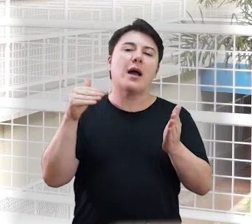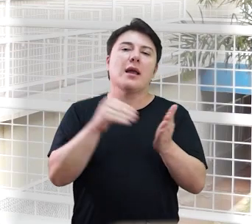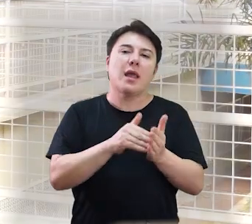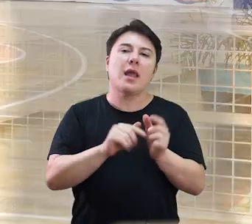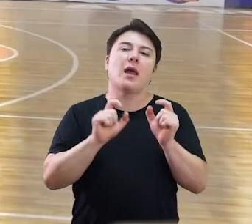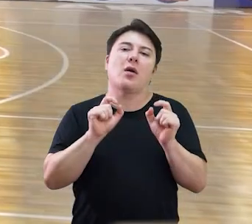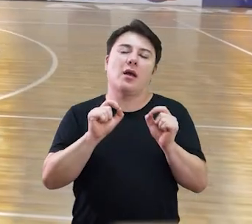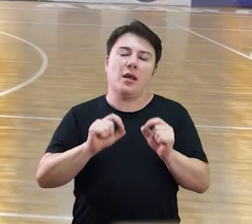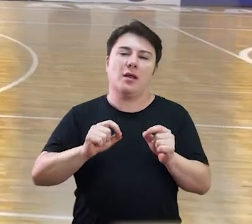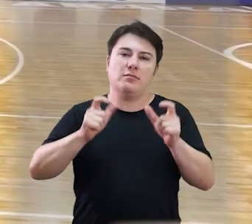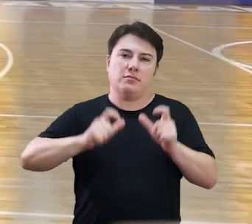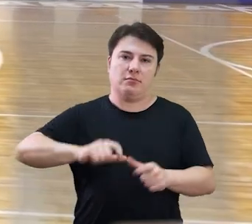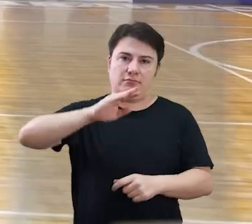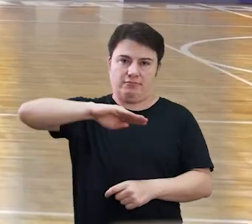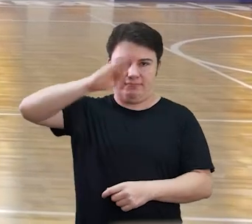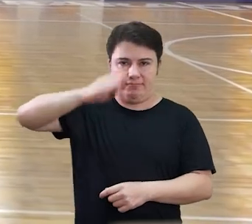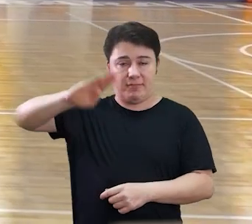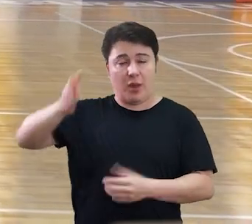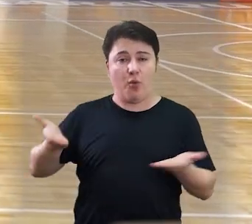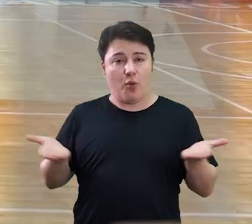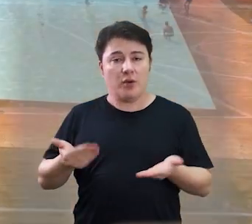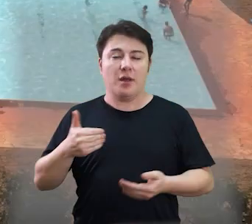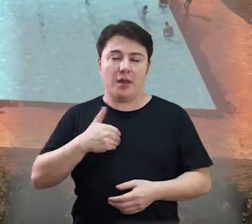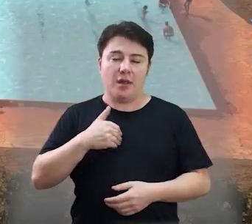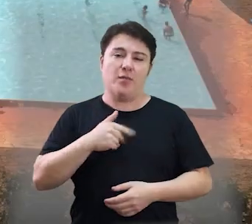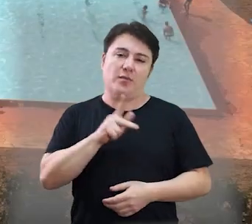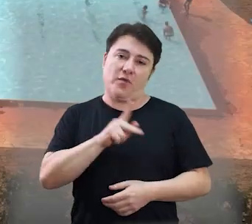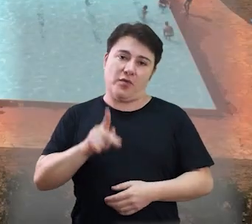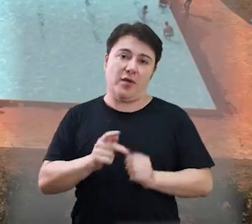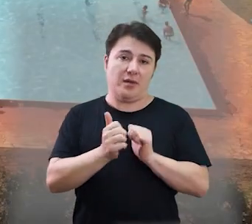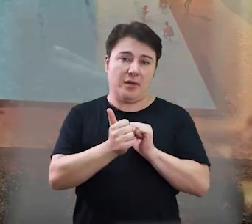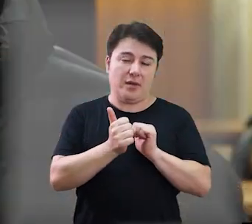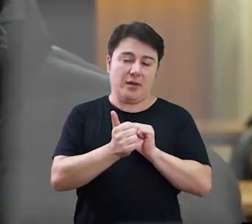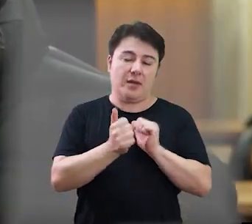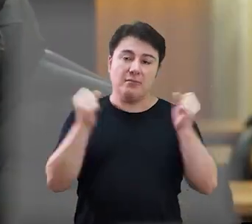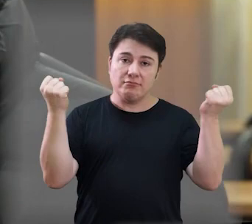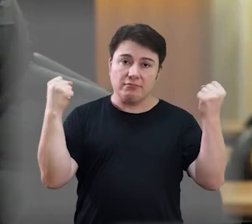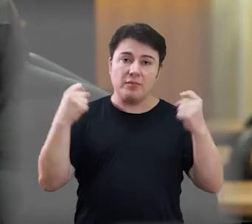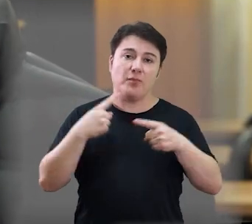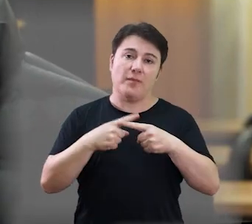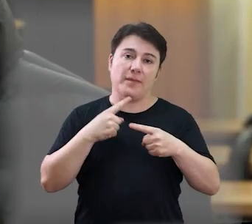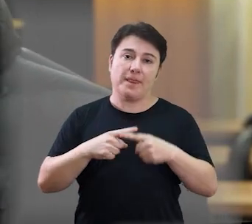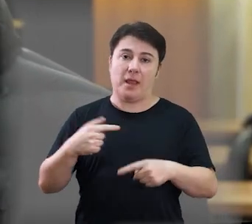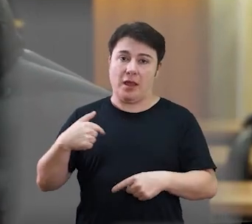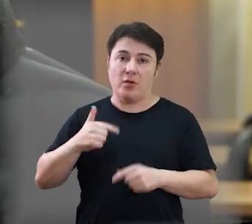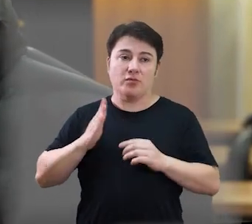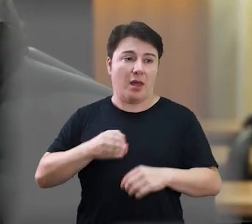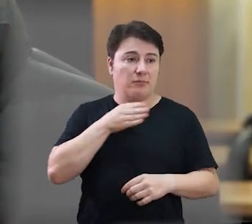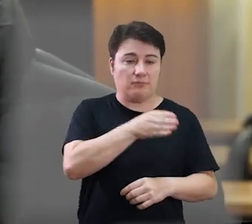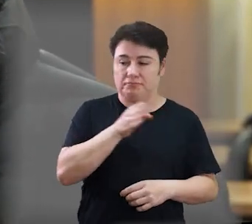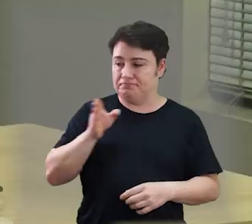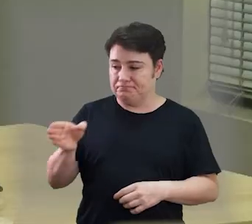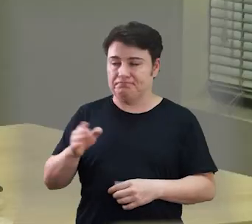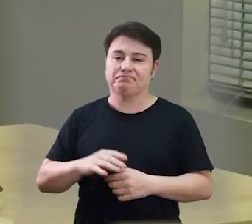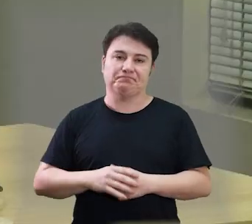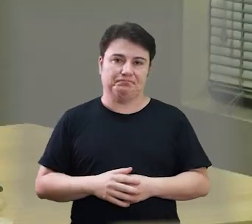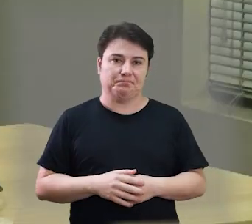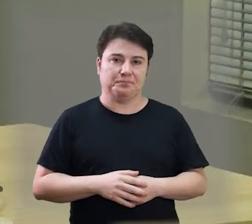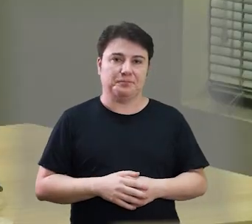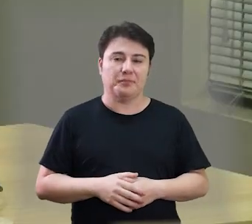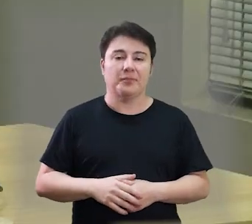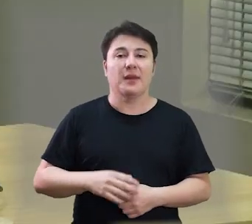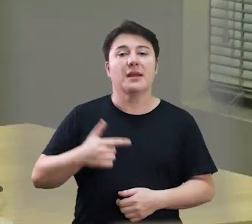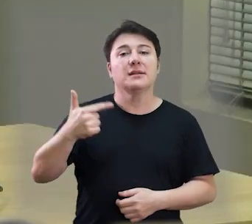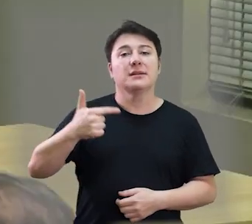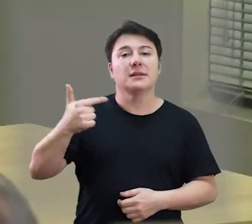sou professor de educação física por conta do Gigantão, por conta do Pinheirinho, por conta de tudo isso que acontece desse movimento. No